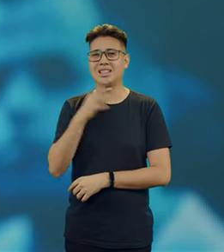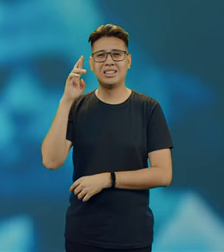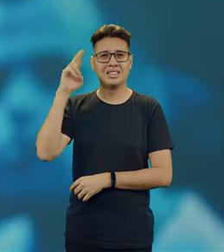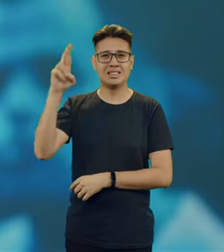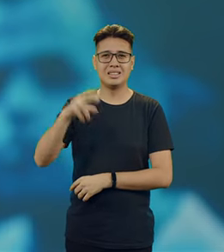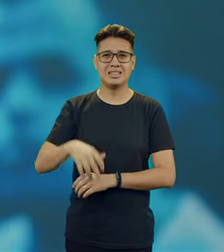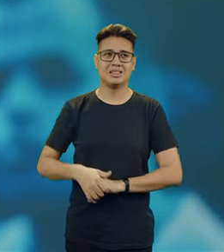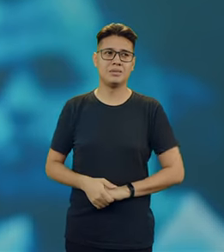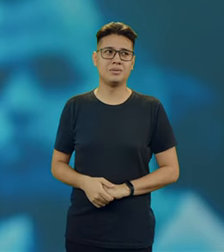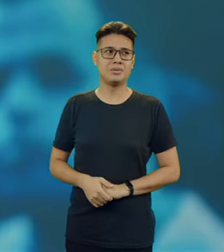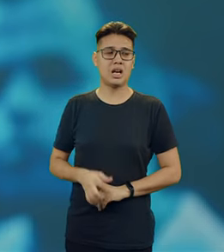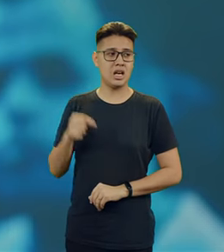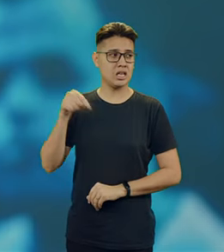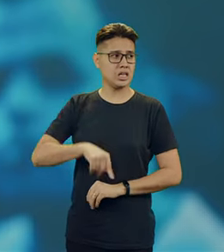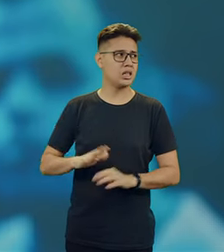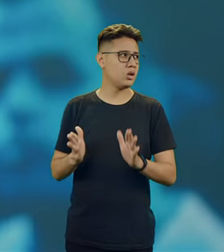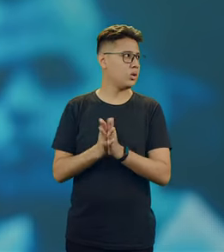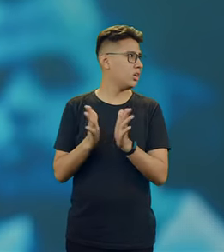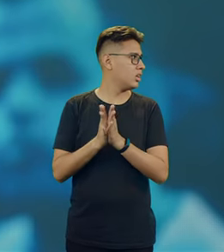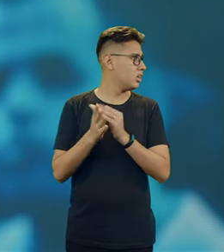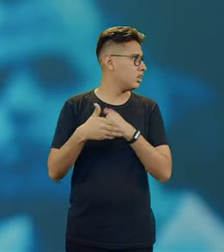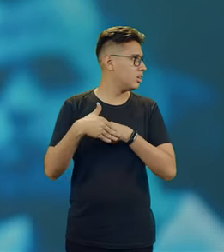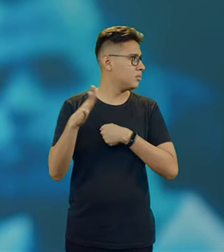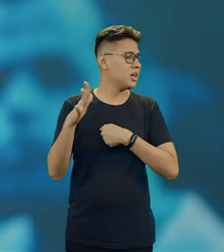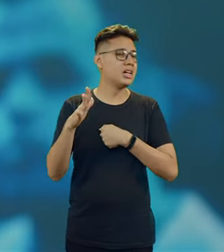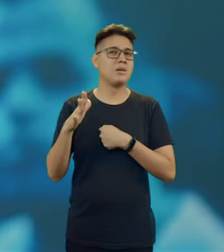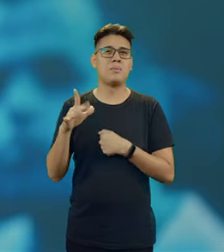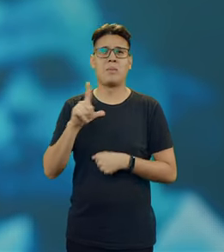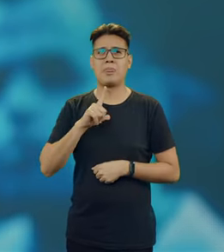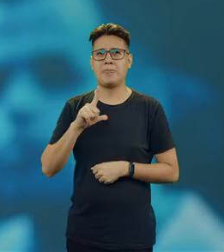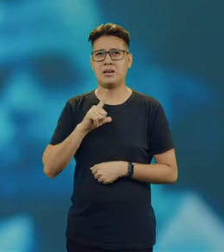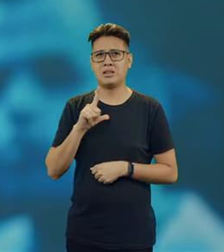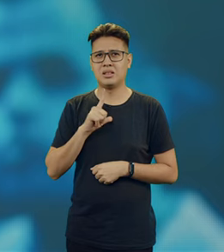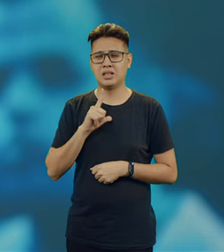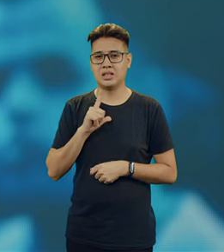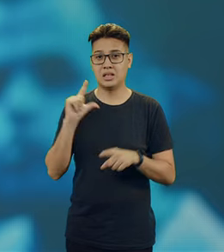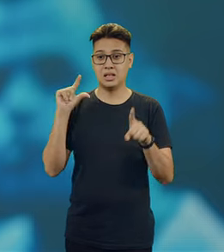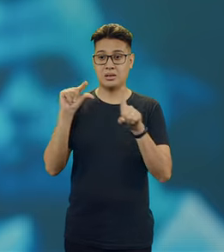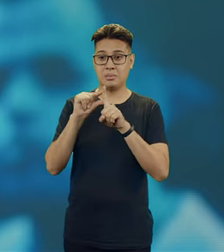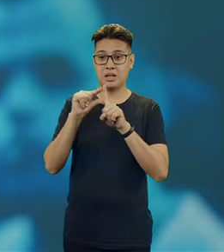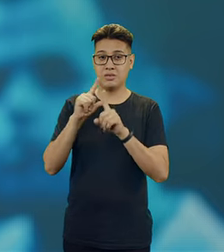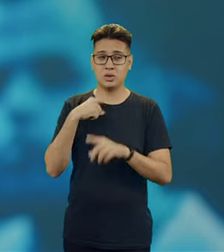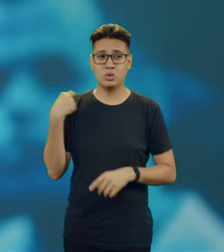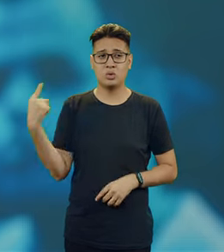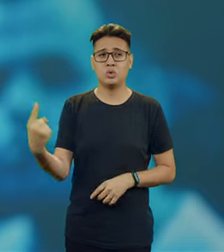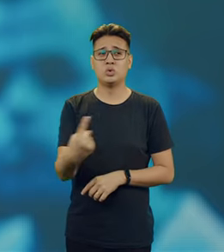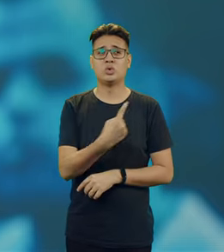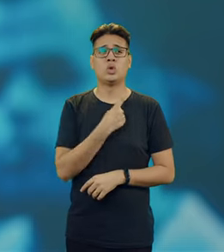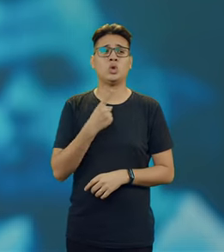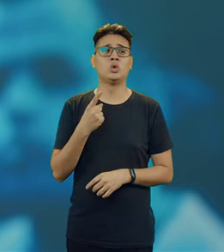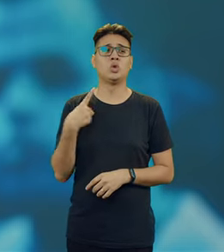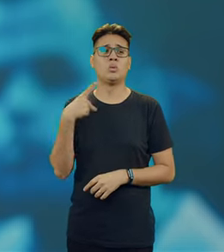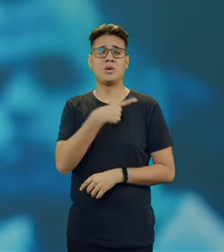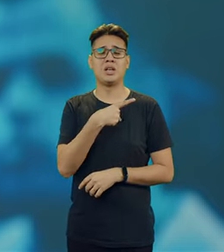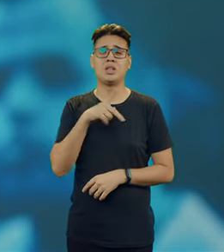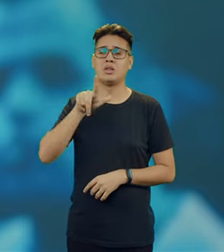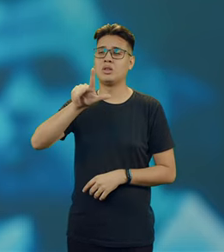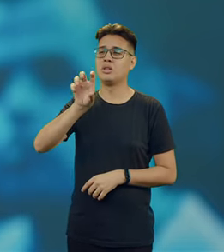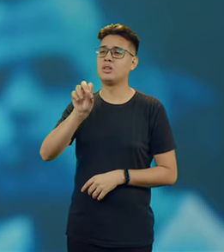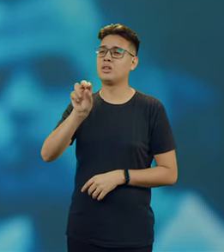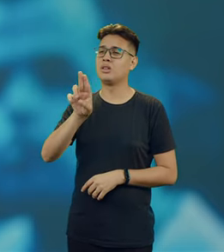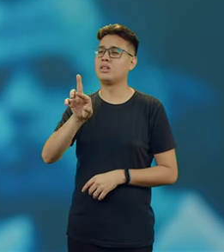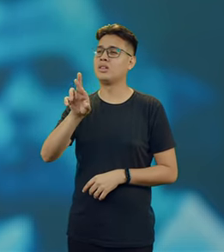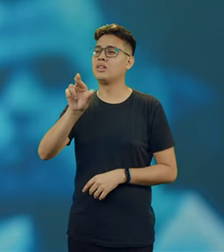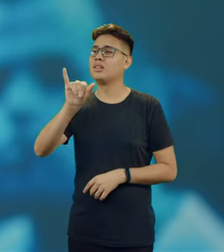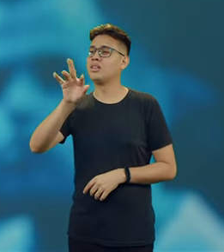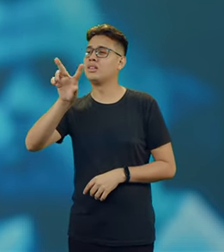oração. E tem mais, daqui a pouquinho palavra com o nosso pastor Lorival de Almeida, que já está aqui conosco também.